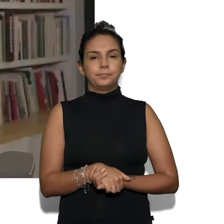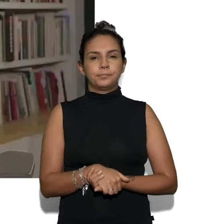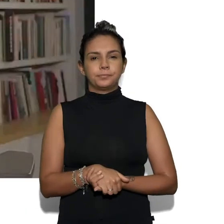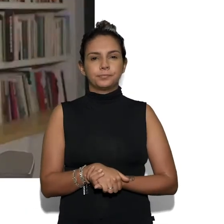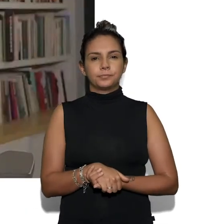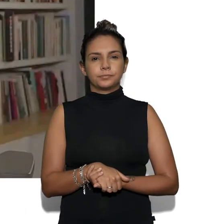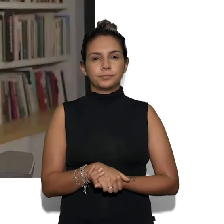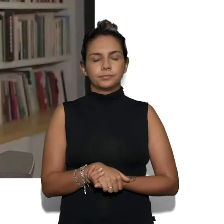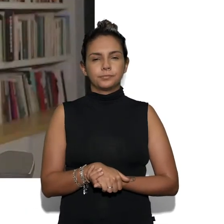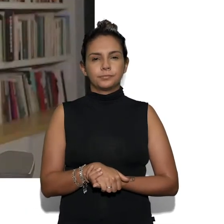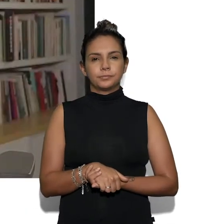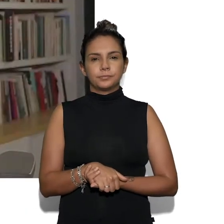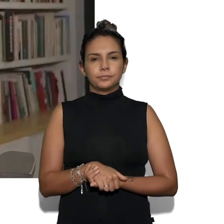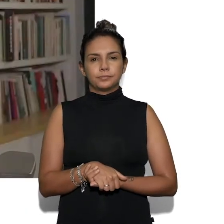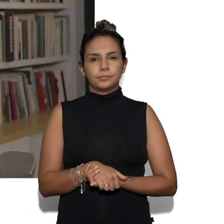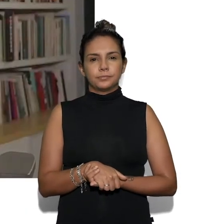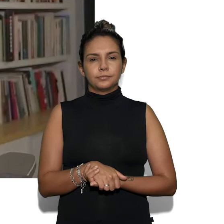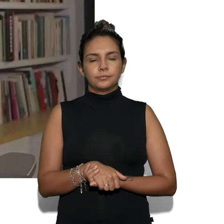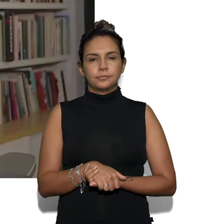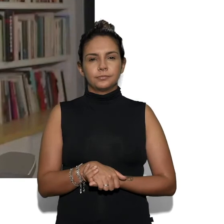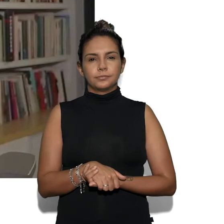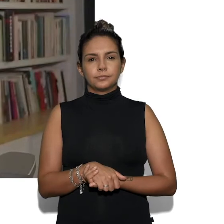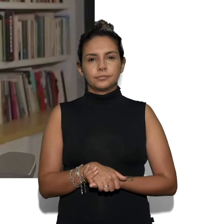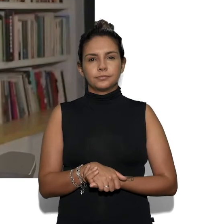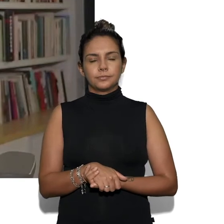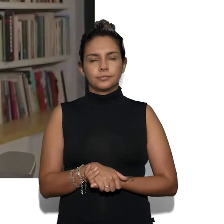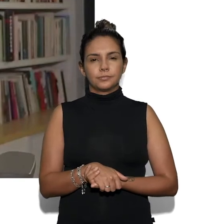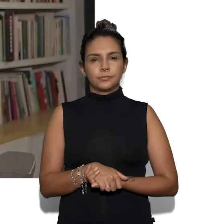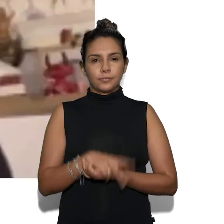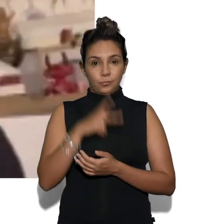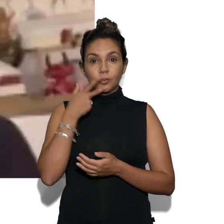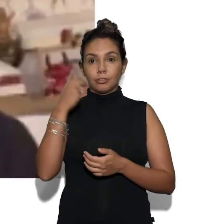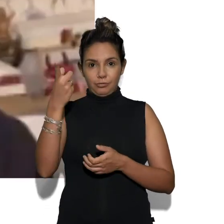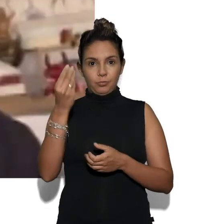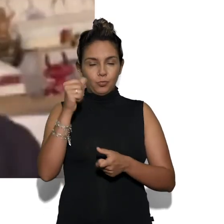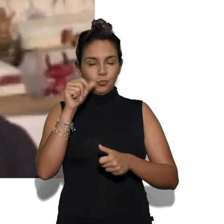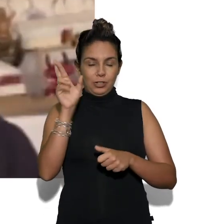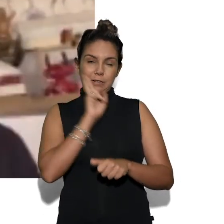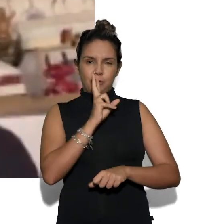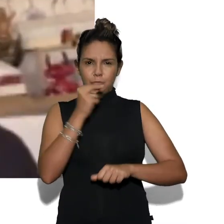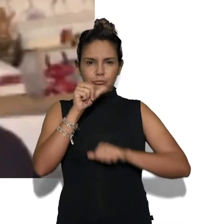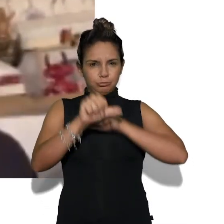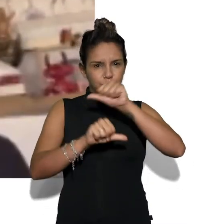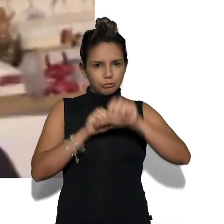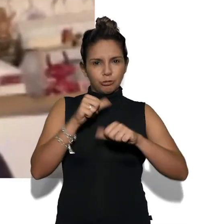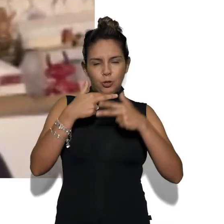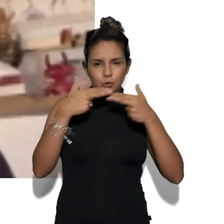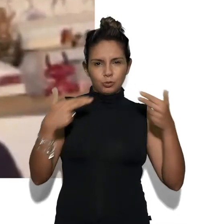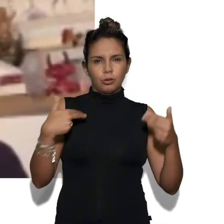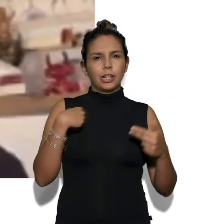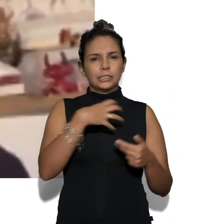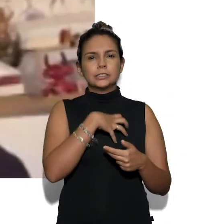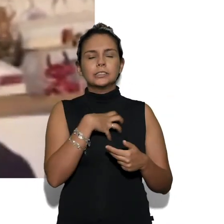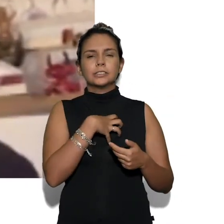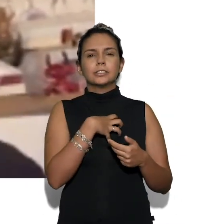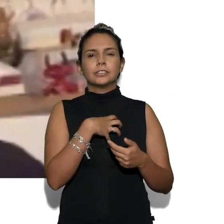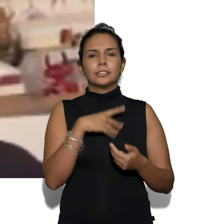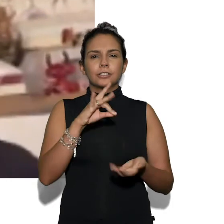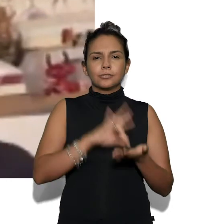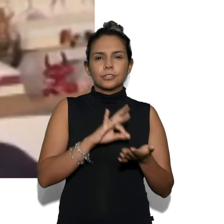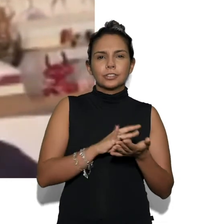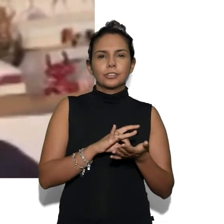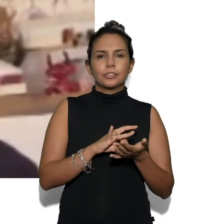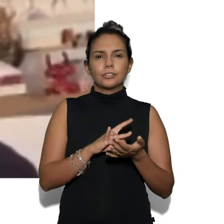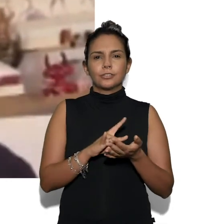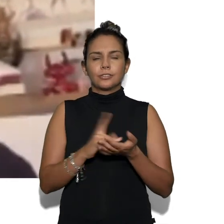continua no seu fluxo normal? Não, há uma adulteração muito grande assim,